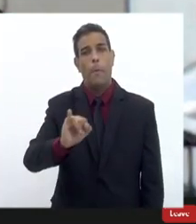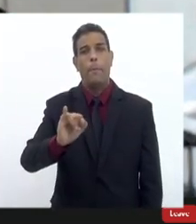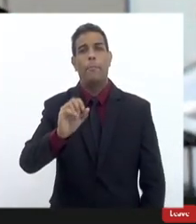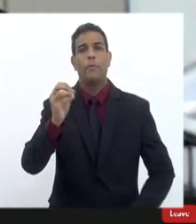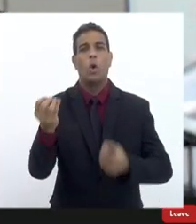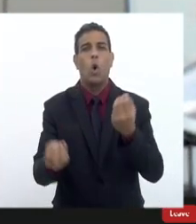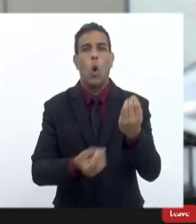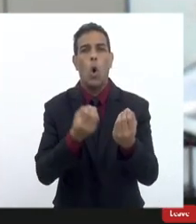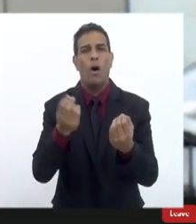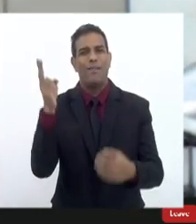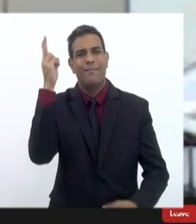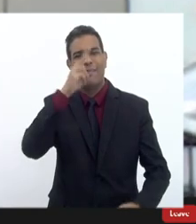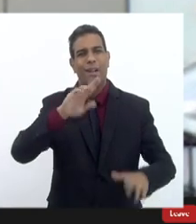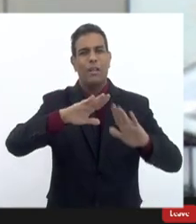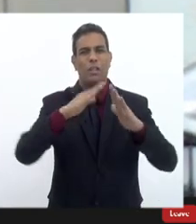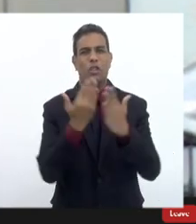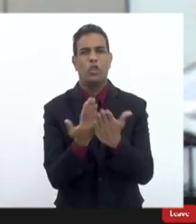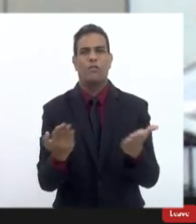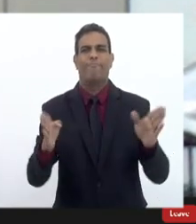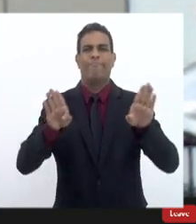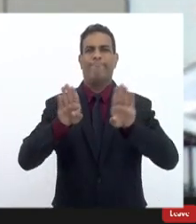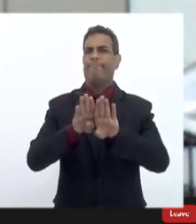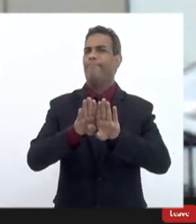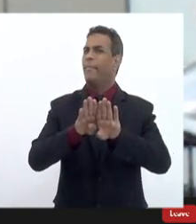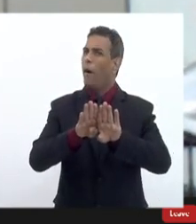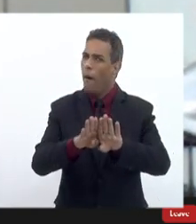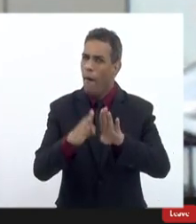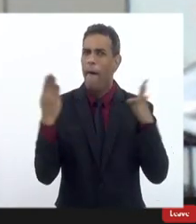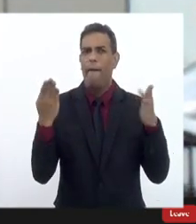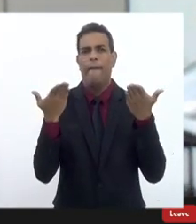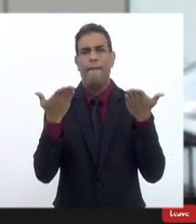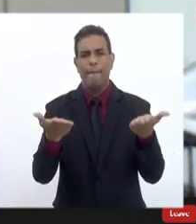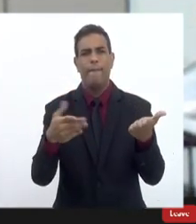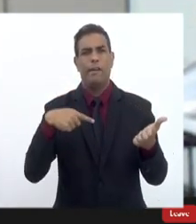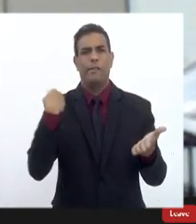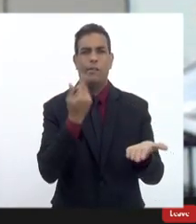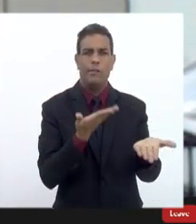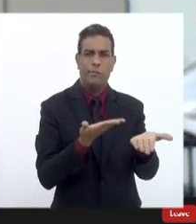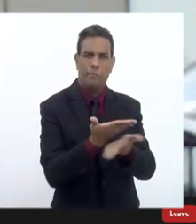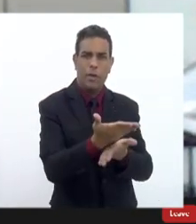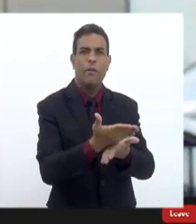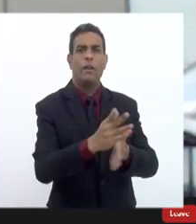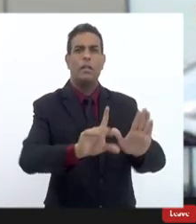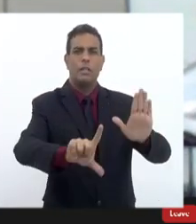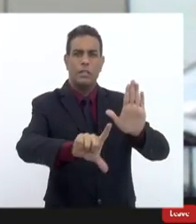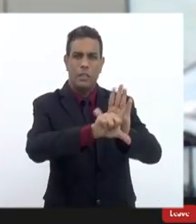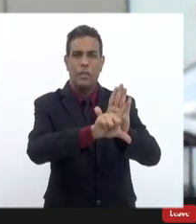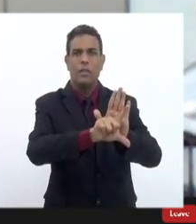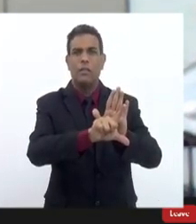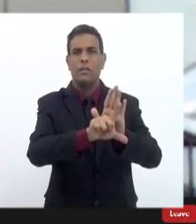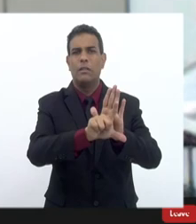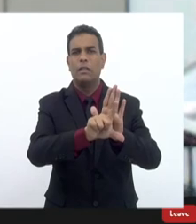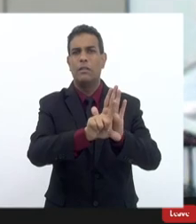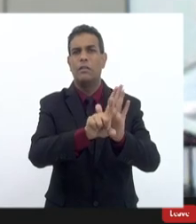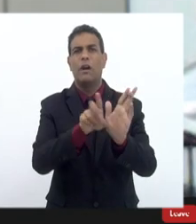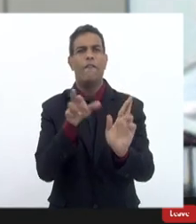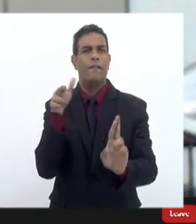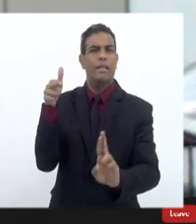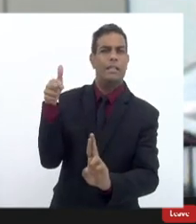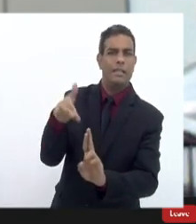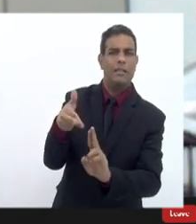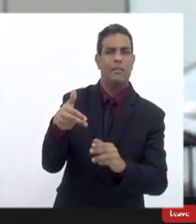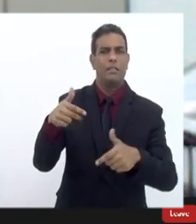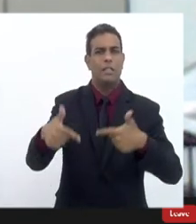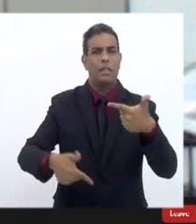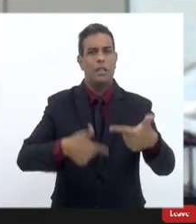interromper o processo de fechamento de escolas aqui no Rio de Janeiro. Nós mesmos aprovamos uma lei também aqui referente a esse assunto. Um